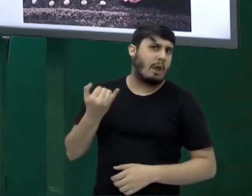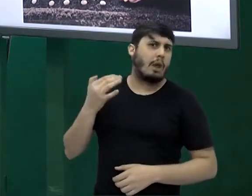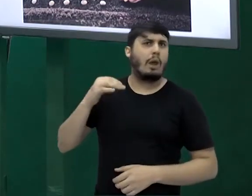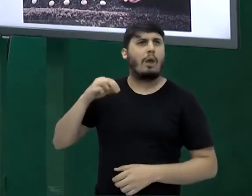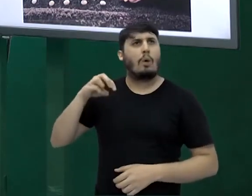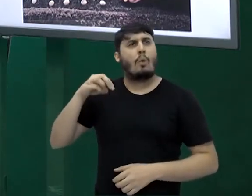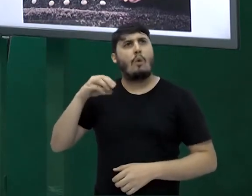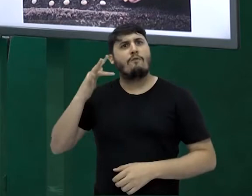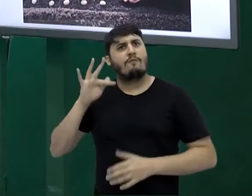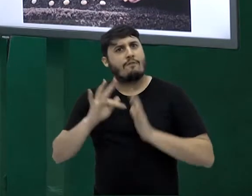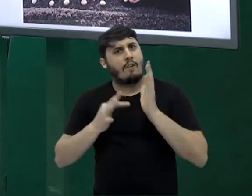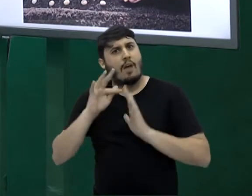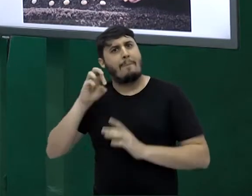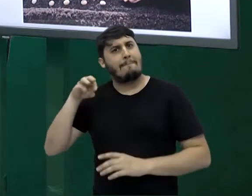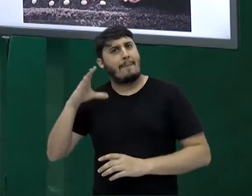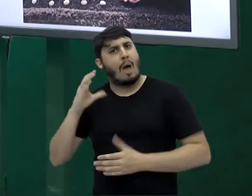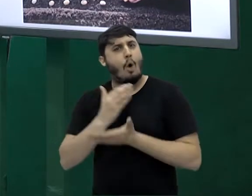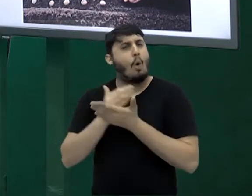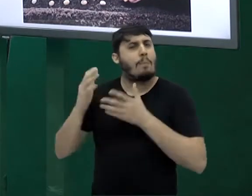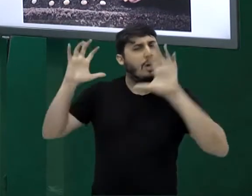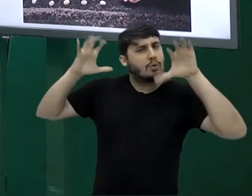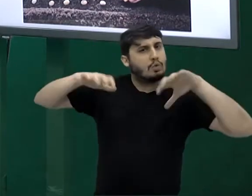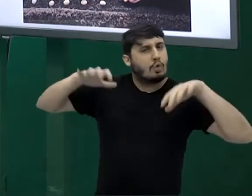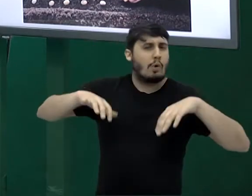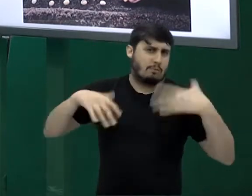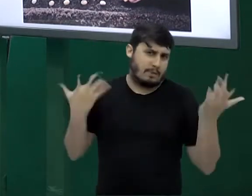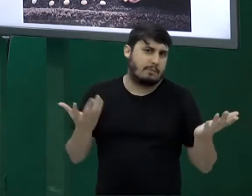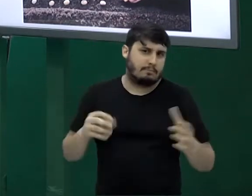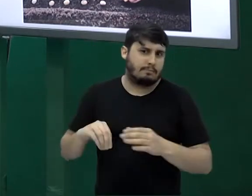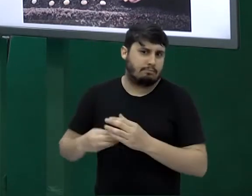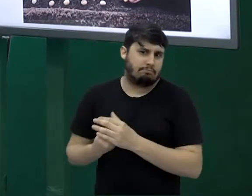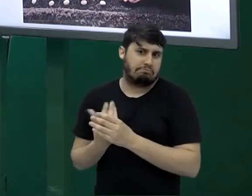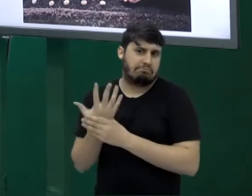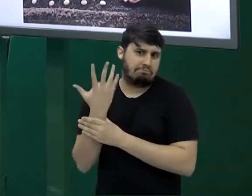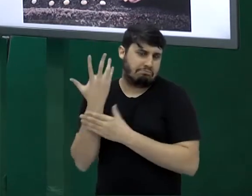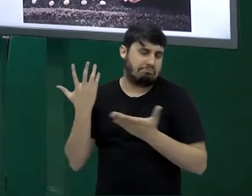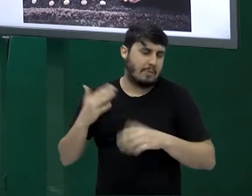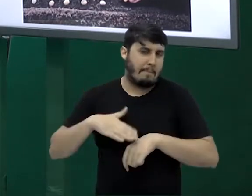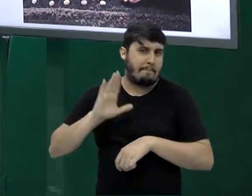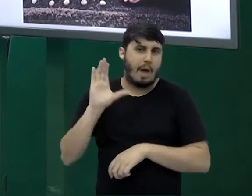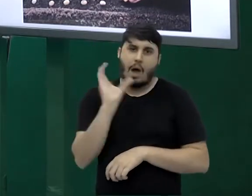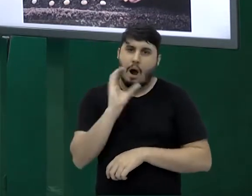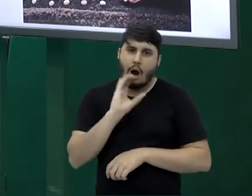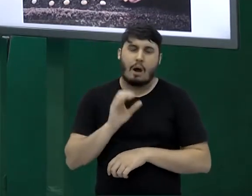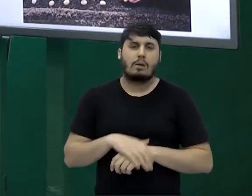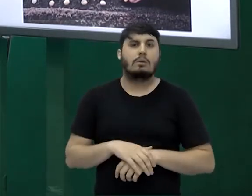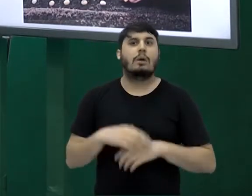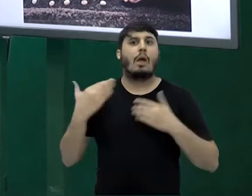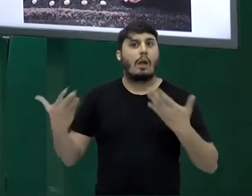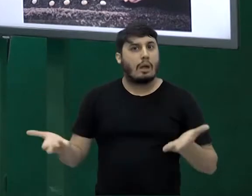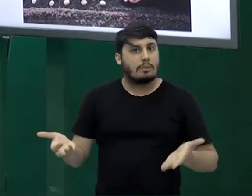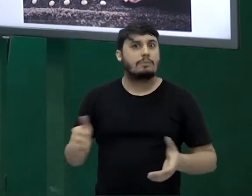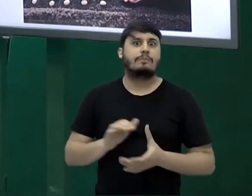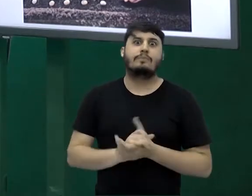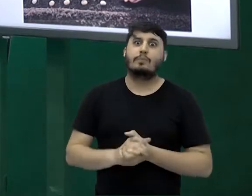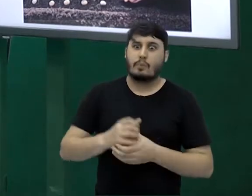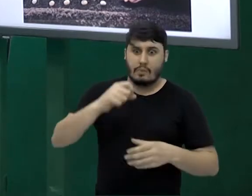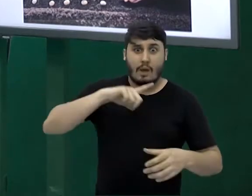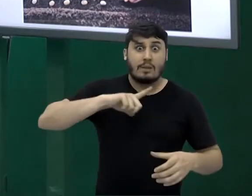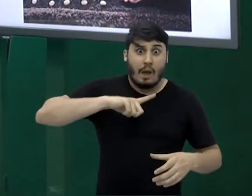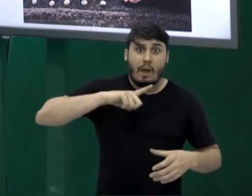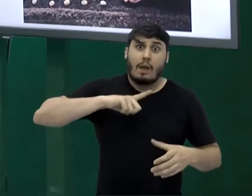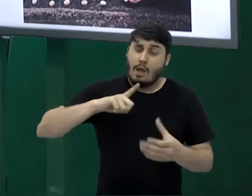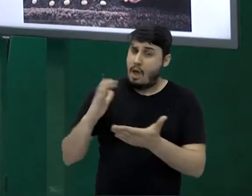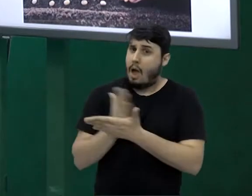começa a mudar, pronto. Você vai ver agora, por exemplo, um monte de ipê aí soltando semente para lá e para cá. Essas sementes, elas conseguem